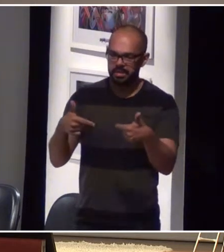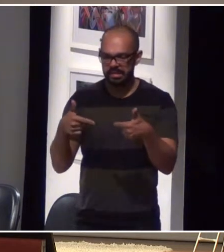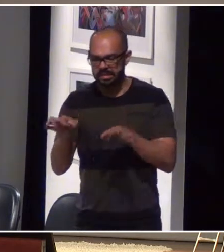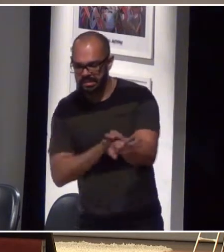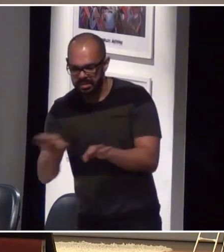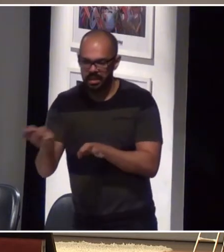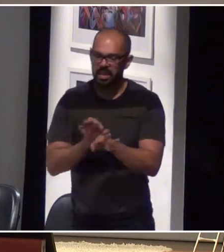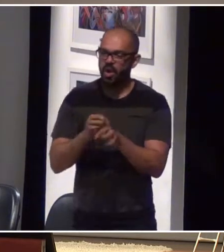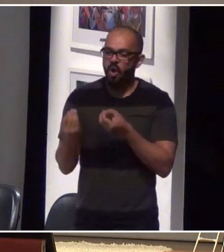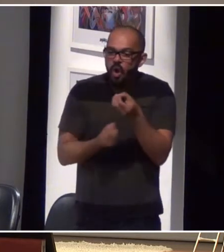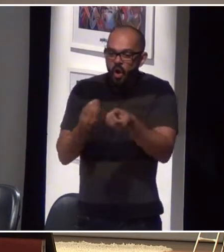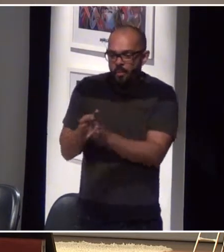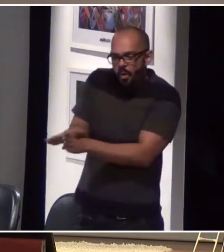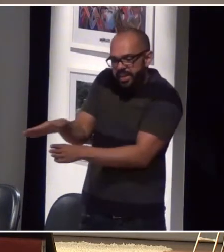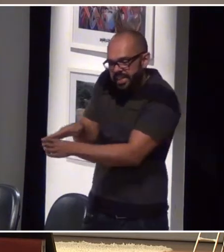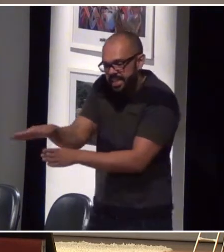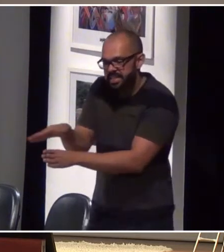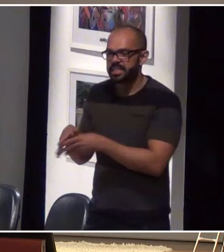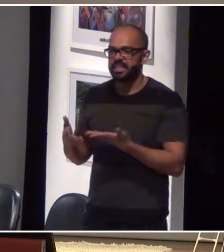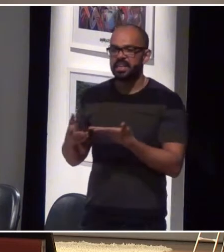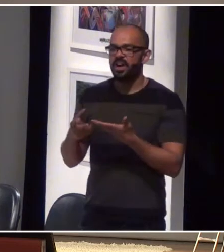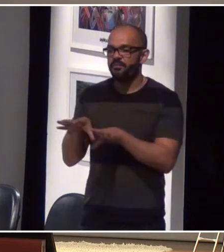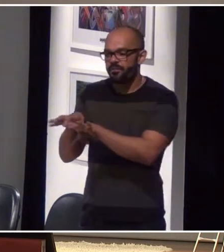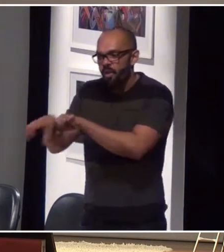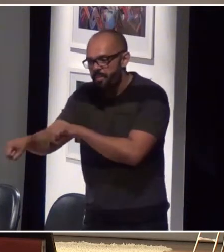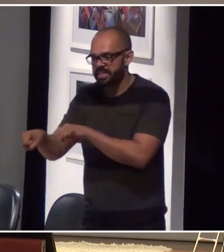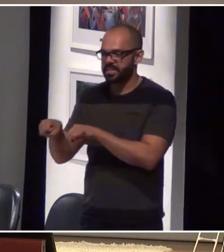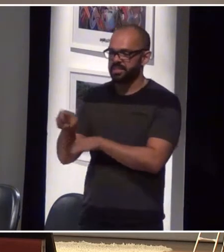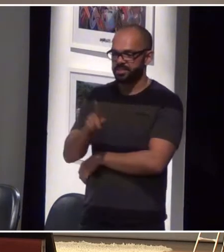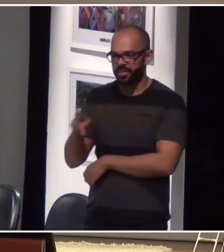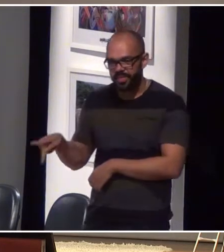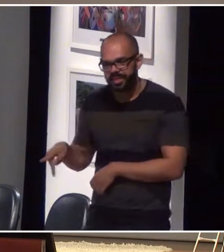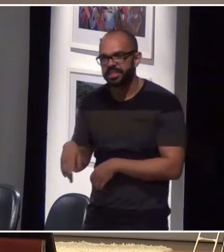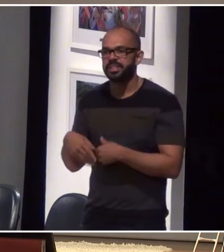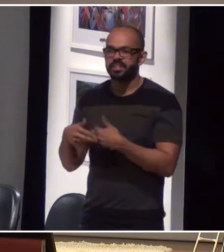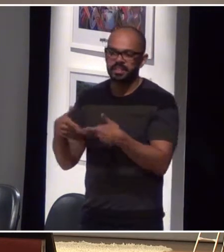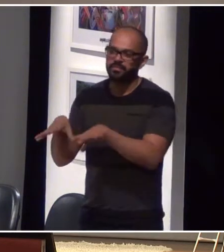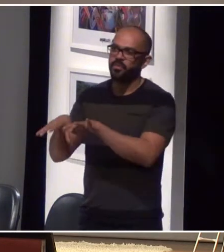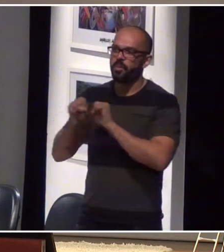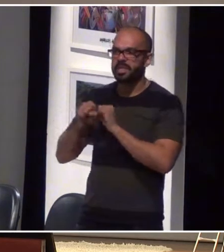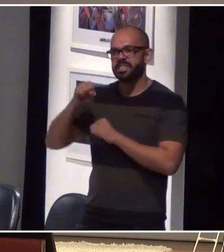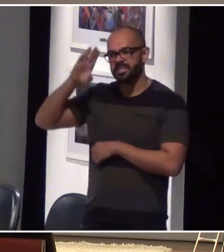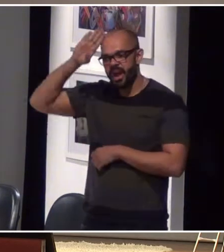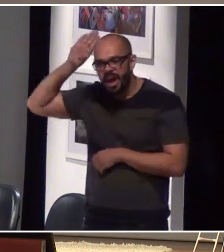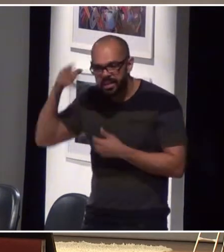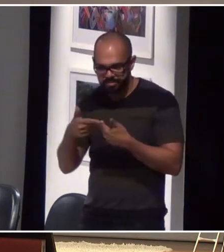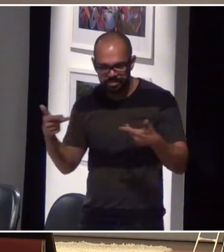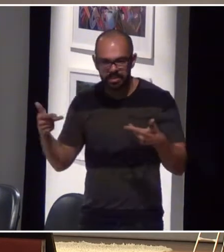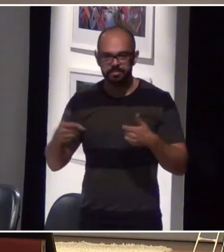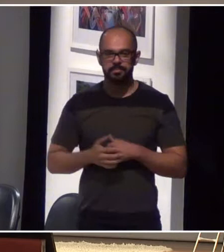até, nessas formas de fazer orientação e de fazer formação de professores e formação acadêmica